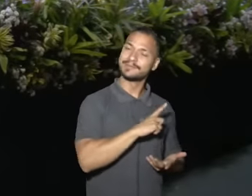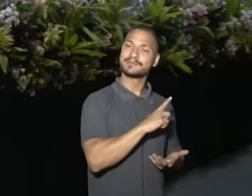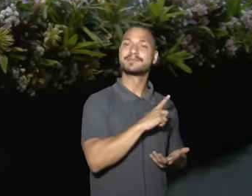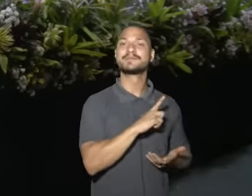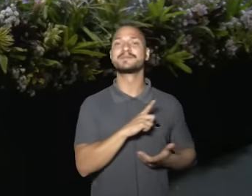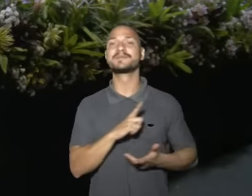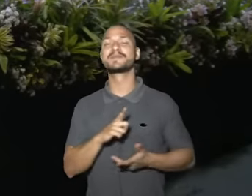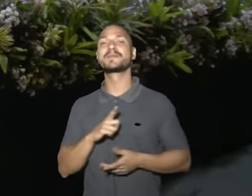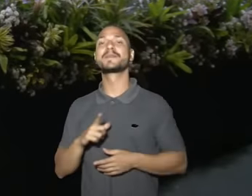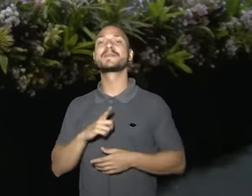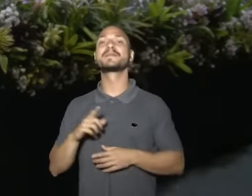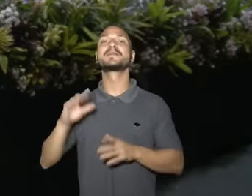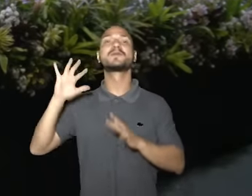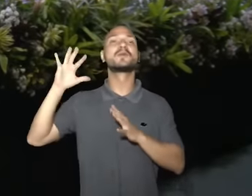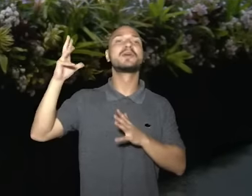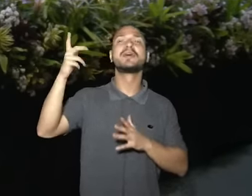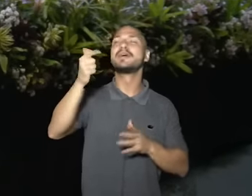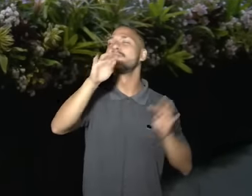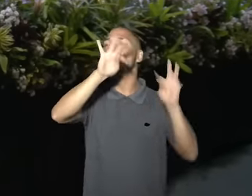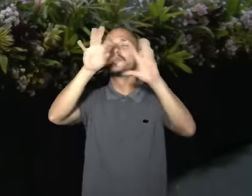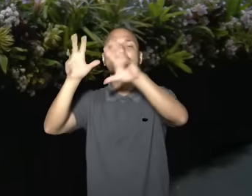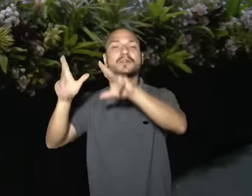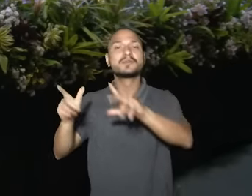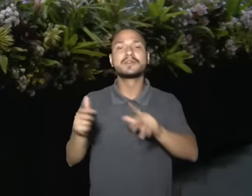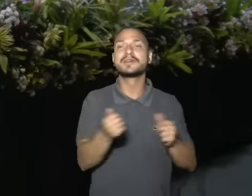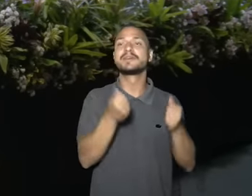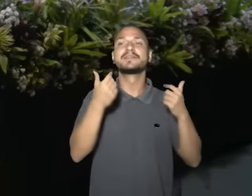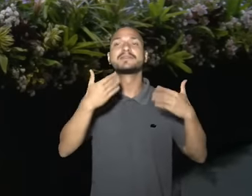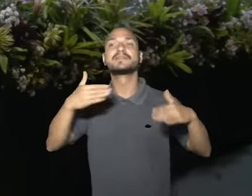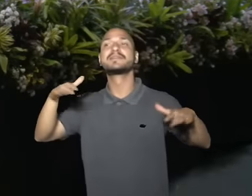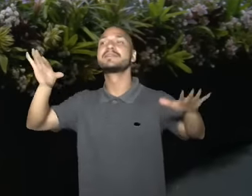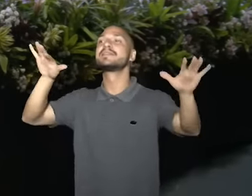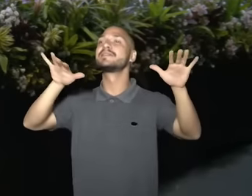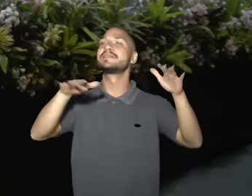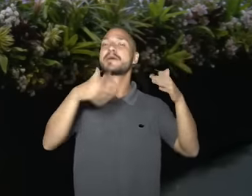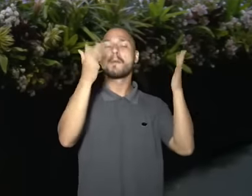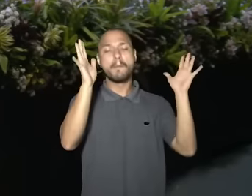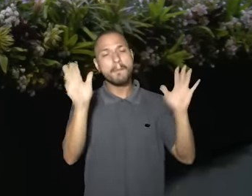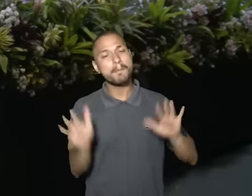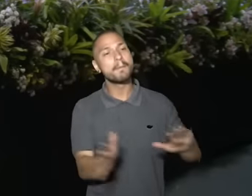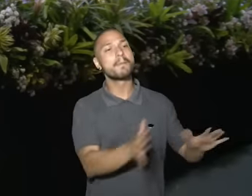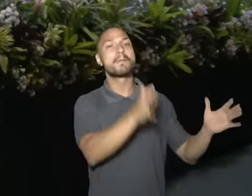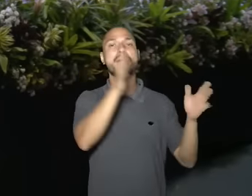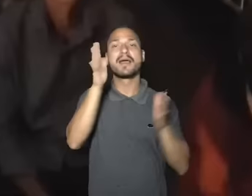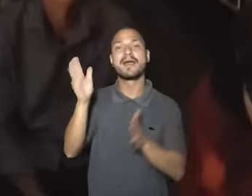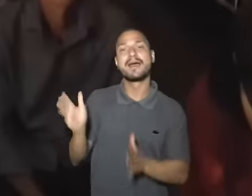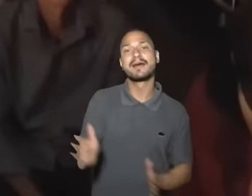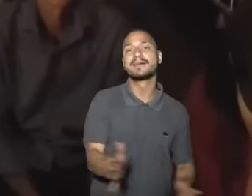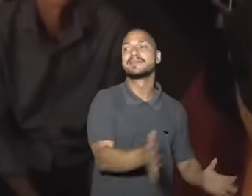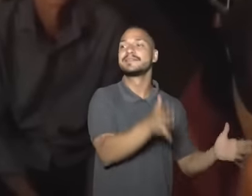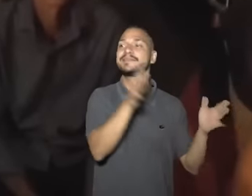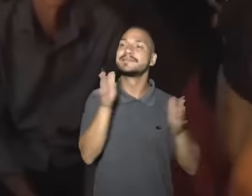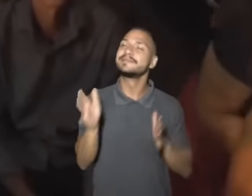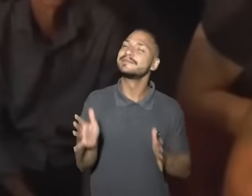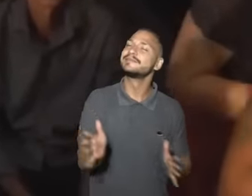derreter, pra na chuva dançar e andar